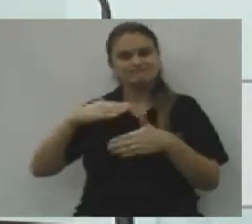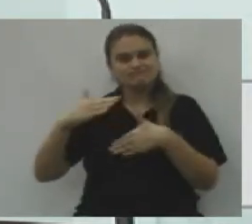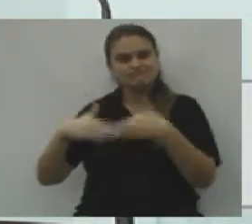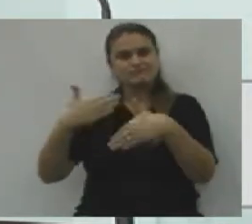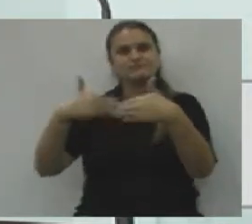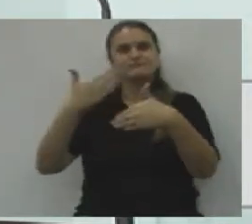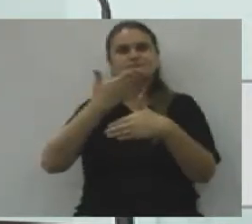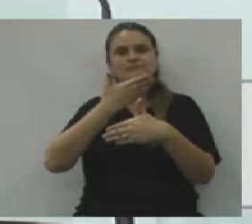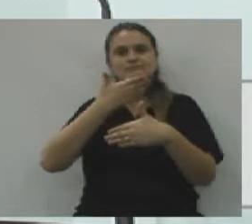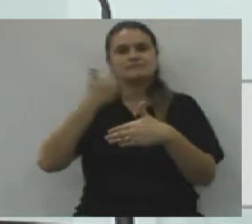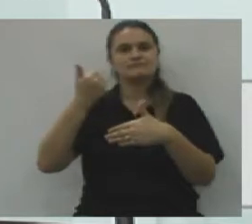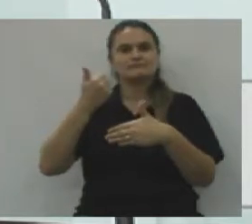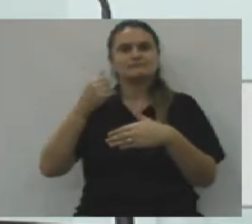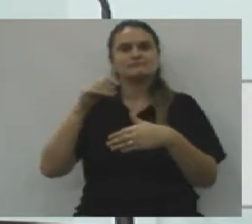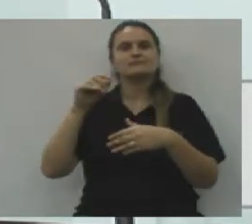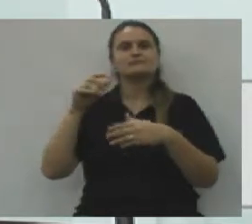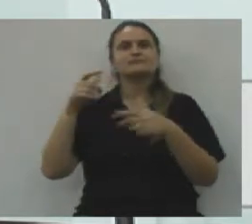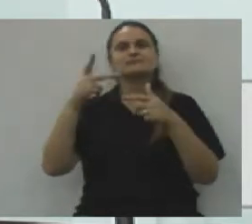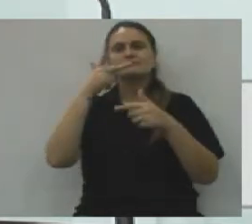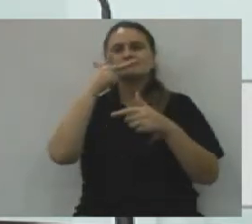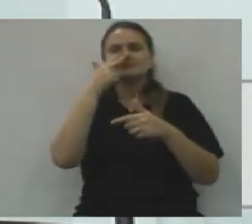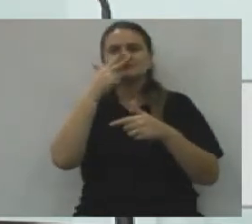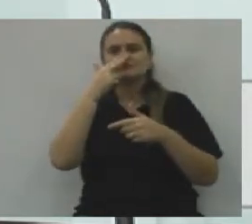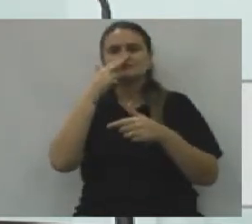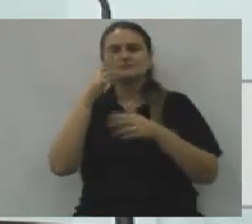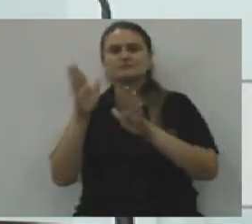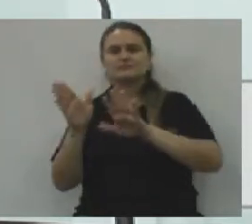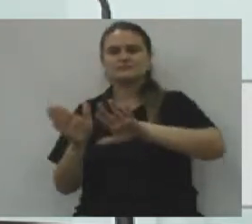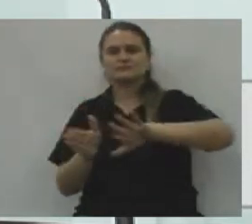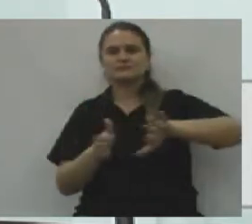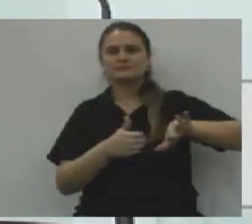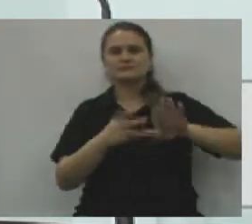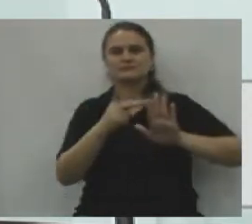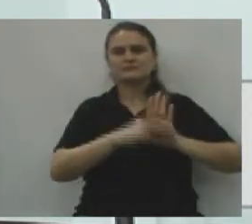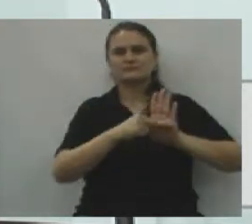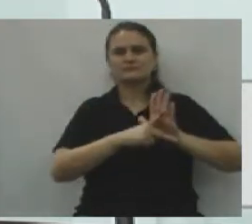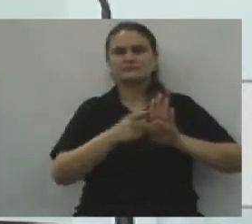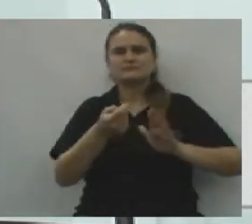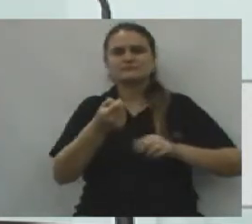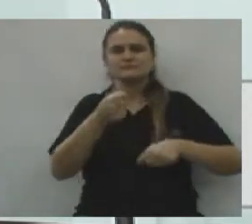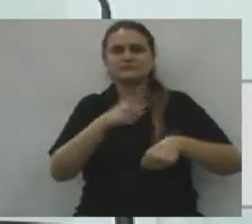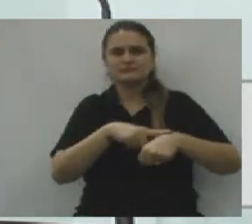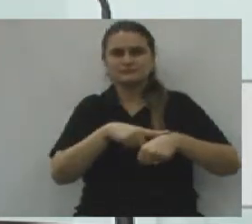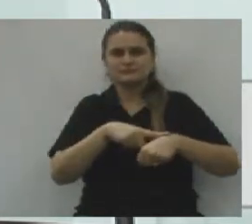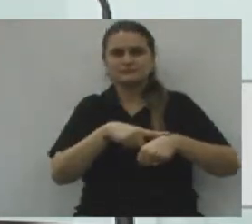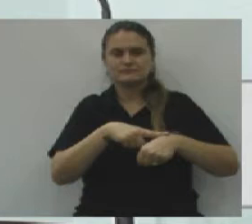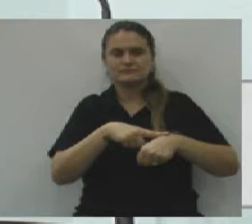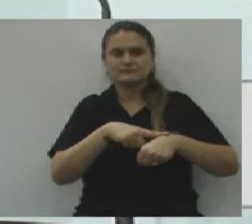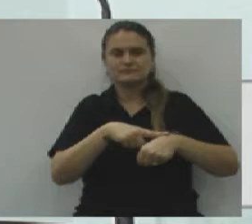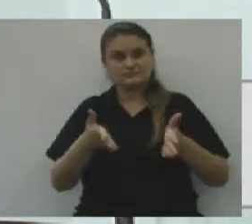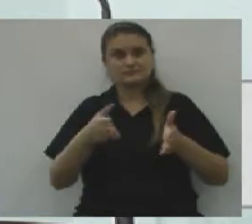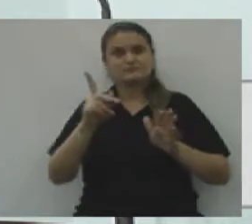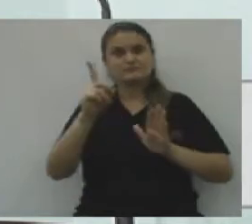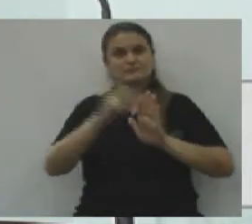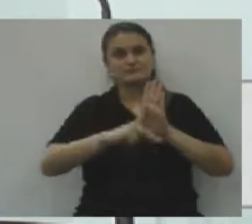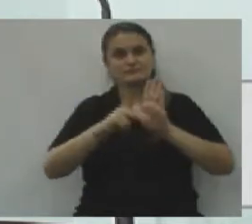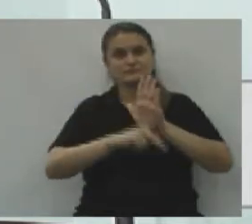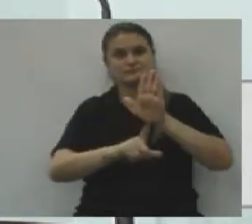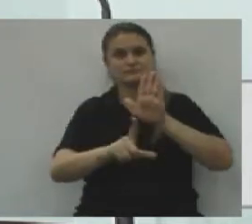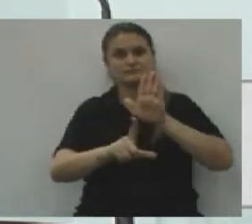ênfase, aonde ele deixa de ser um projeto temporário para tornar-se um projeto